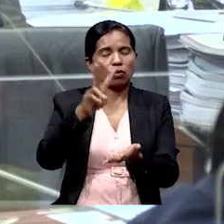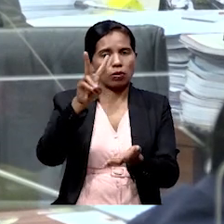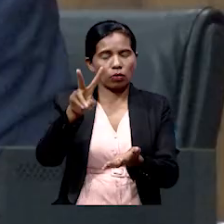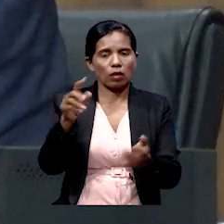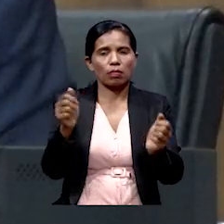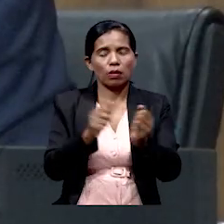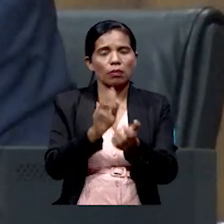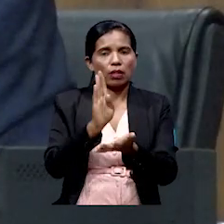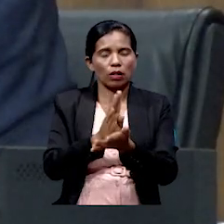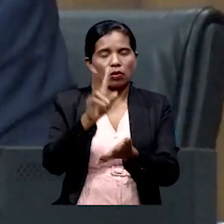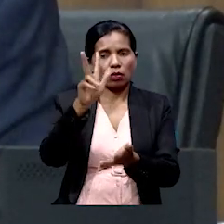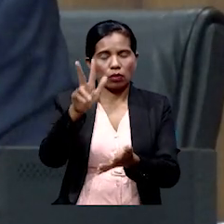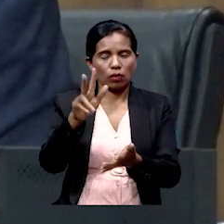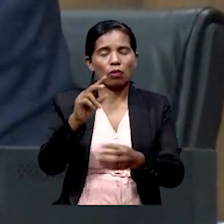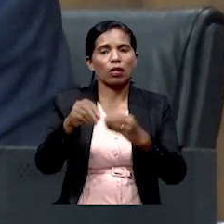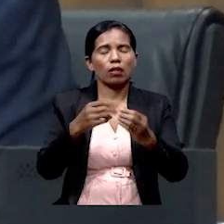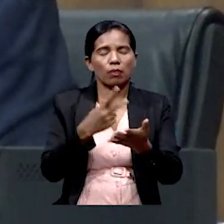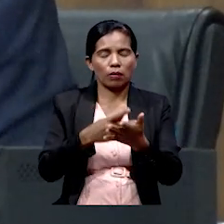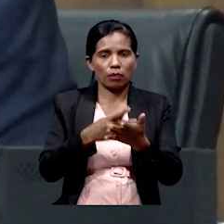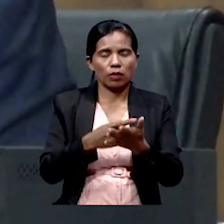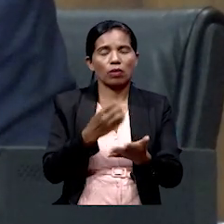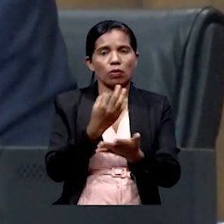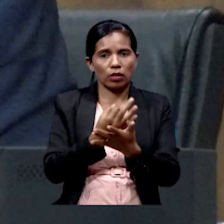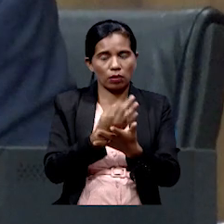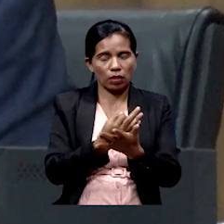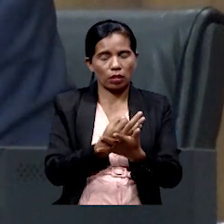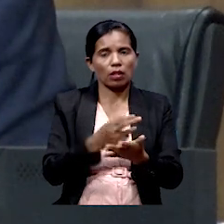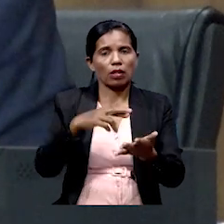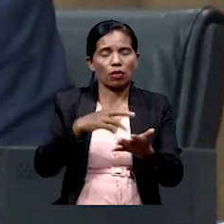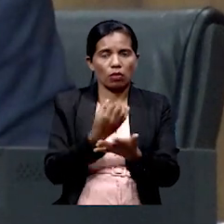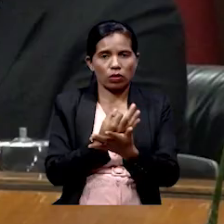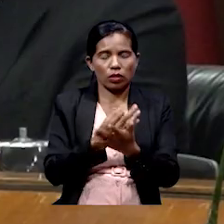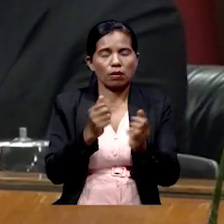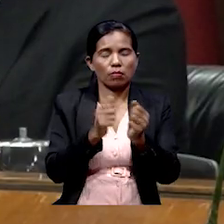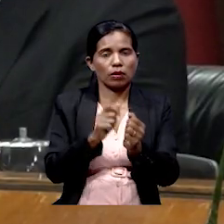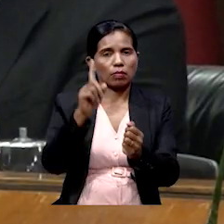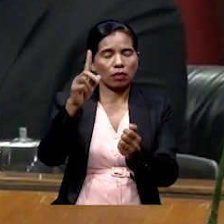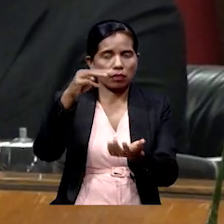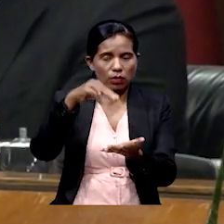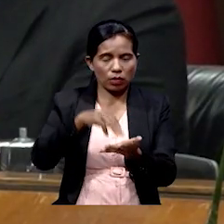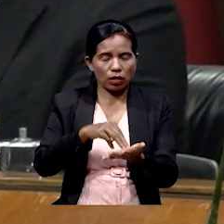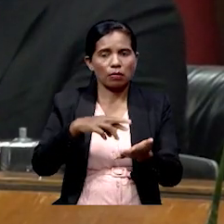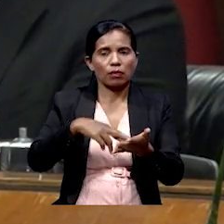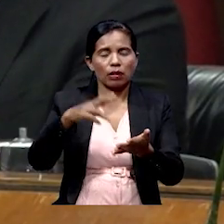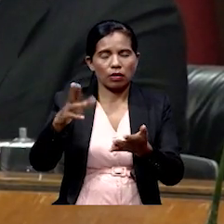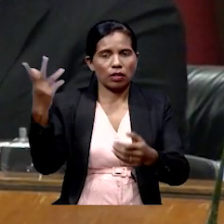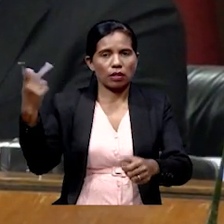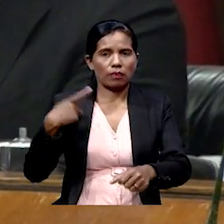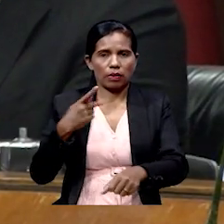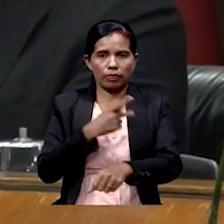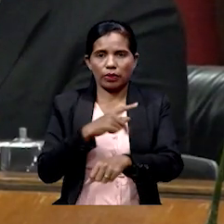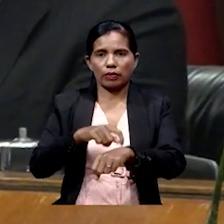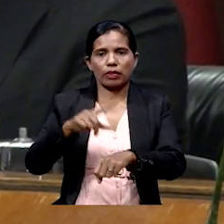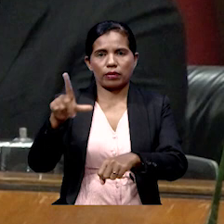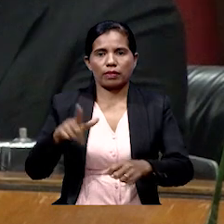bilhão tolo, banheira proposta orçamento retificativo, o montante bilhão de recém, né, aprovado tan e a Parlamento